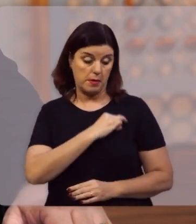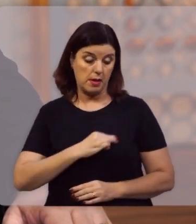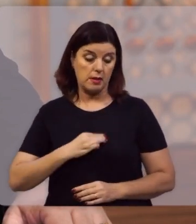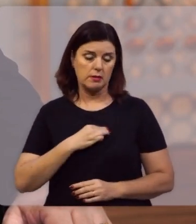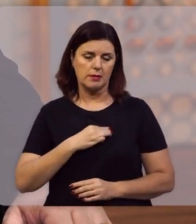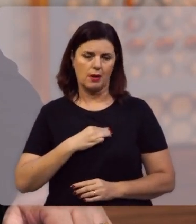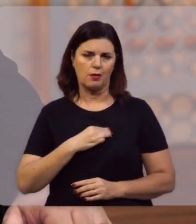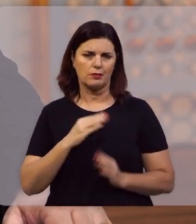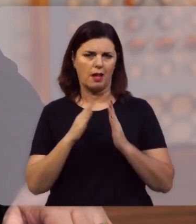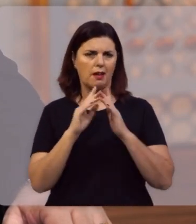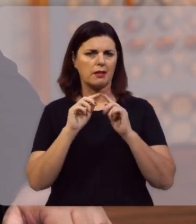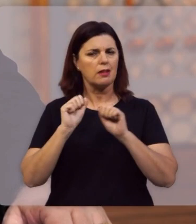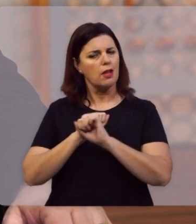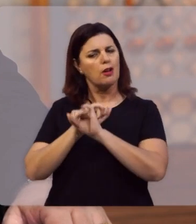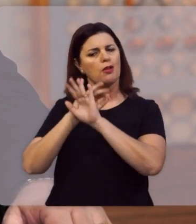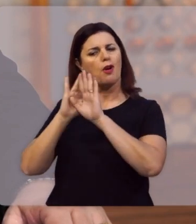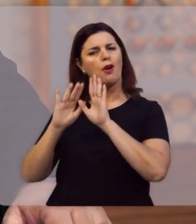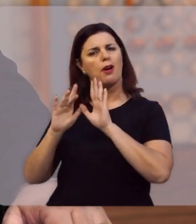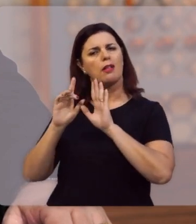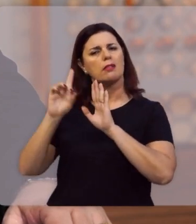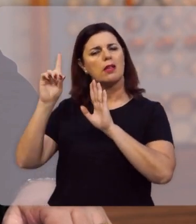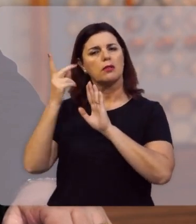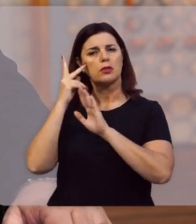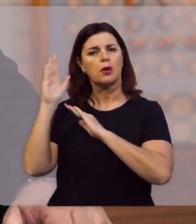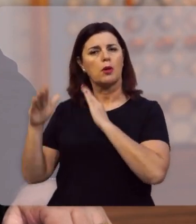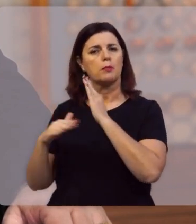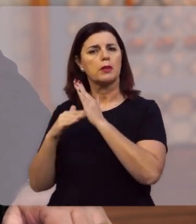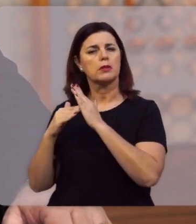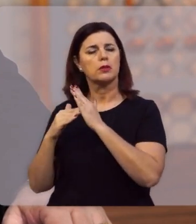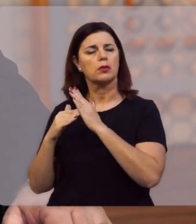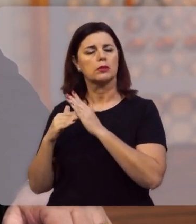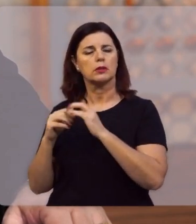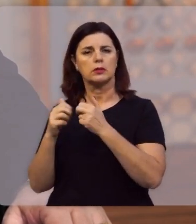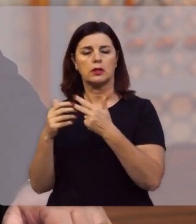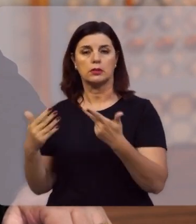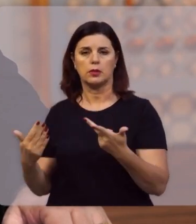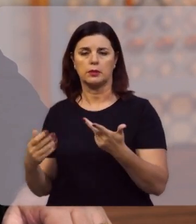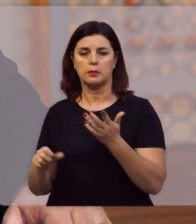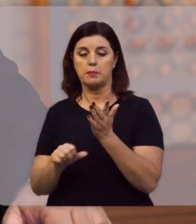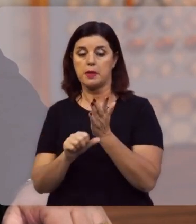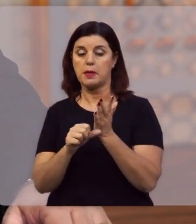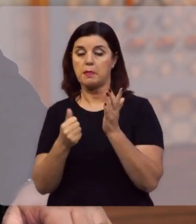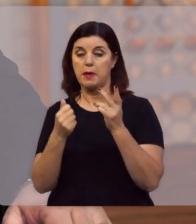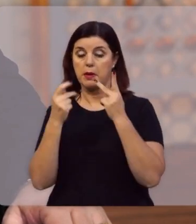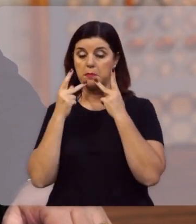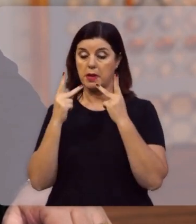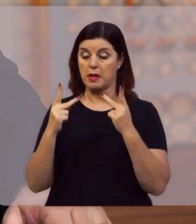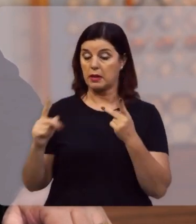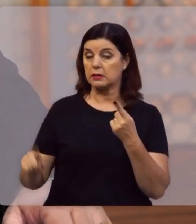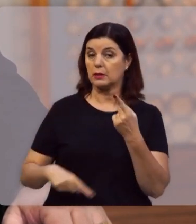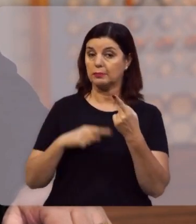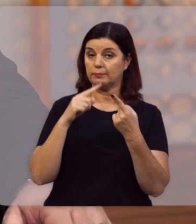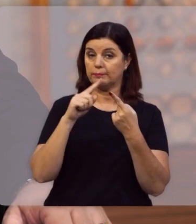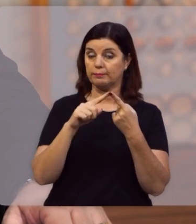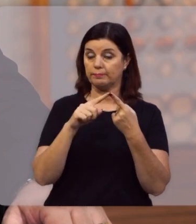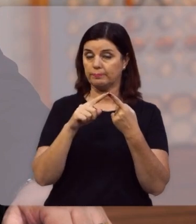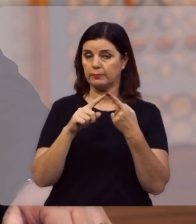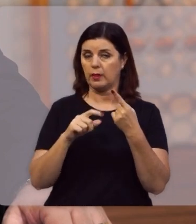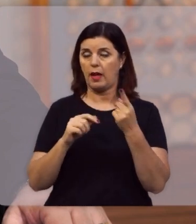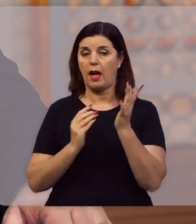é glorificar a Deus sobre todas as coisas primeiramente por meio da pregação do evangelho